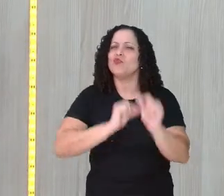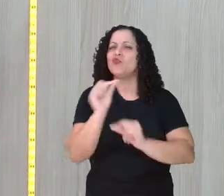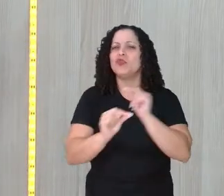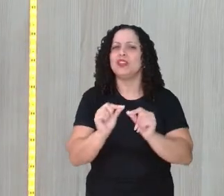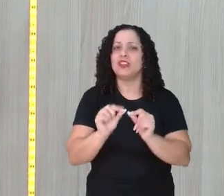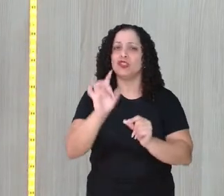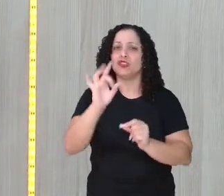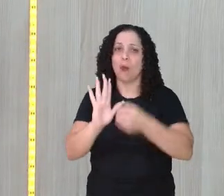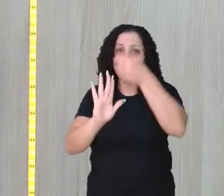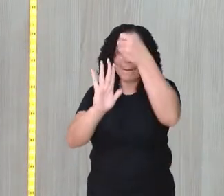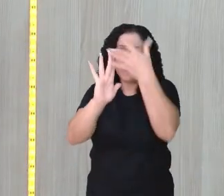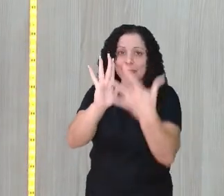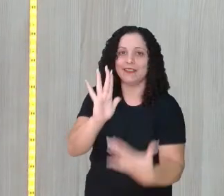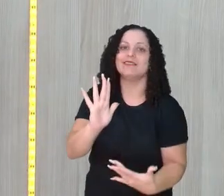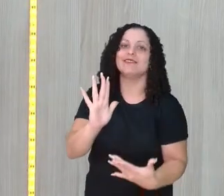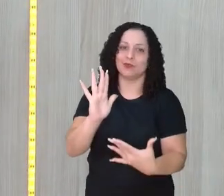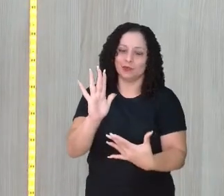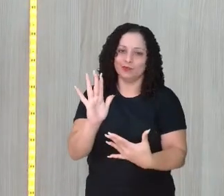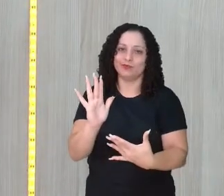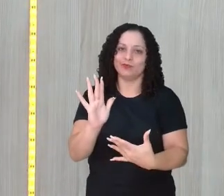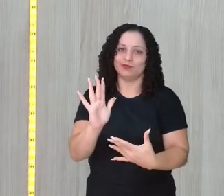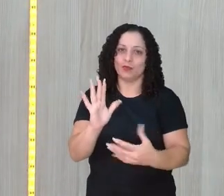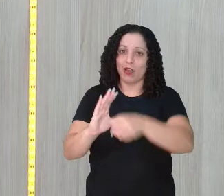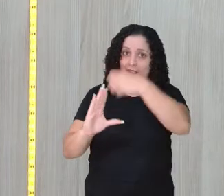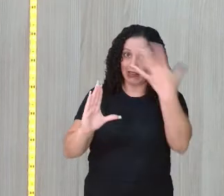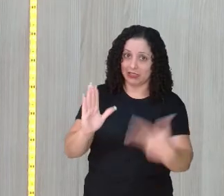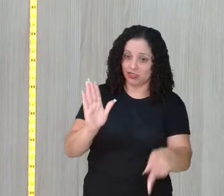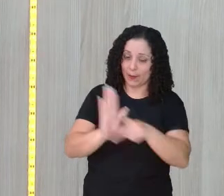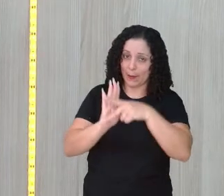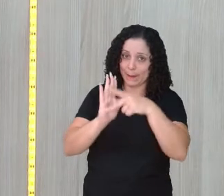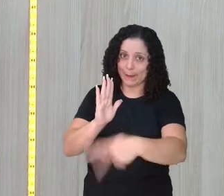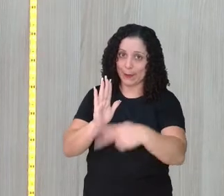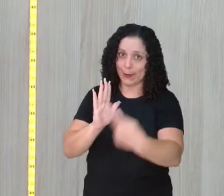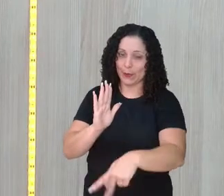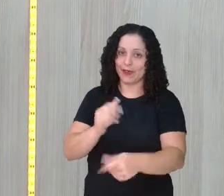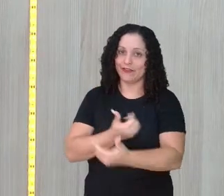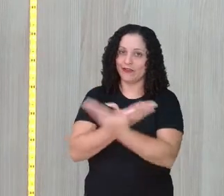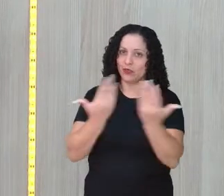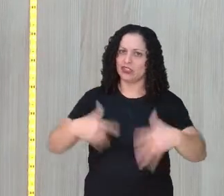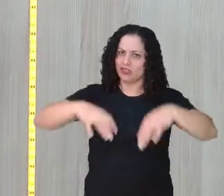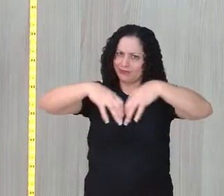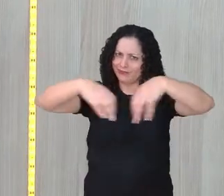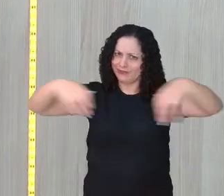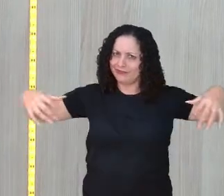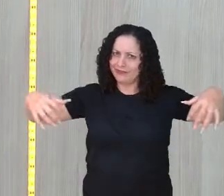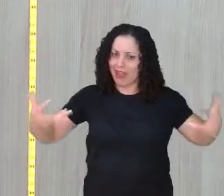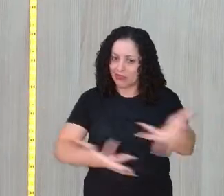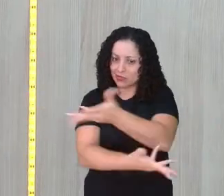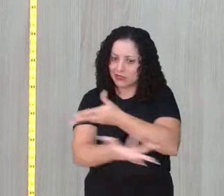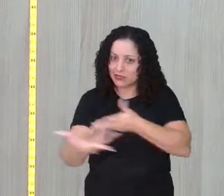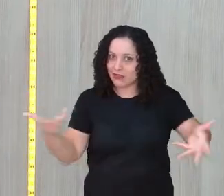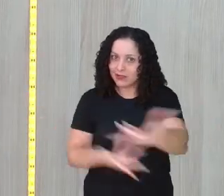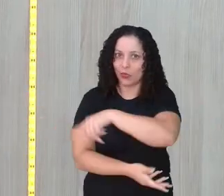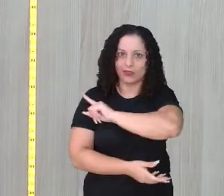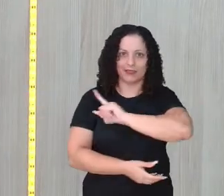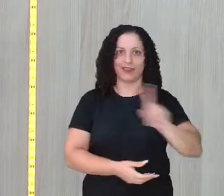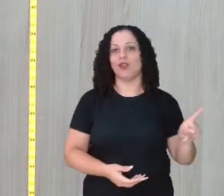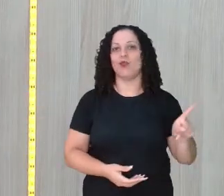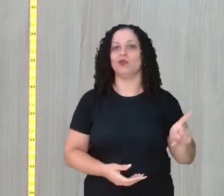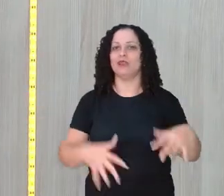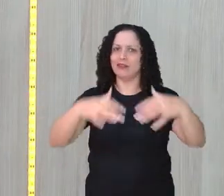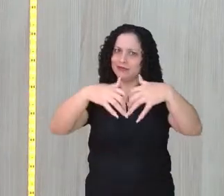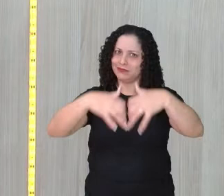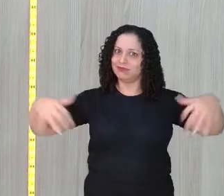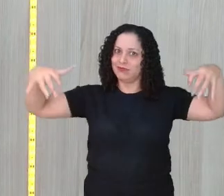é uma descrição. Então, vocês tentem não fazer essa associação tão direta. Isso. Analisem.